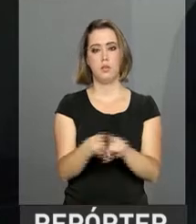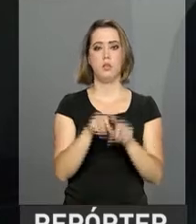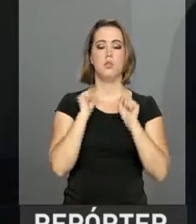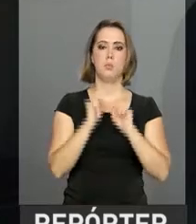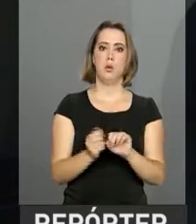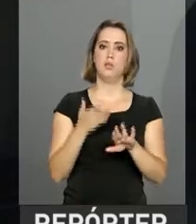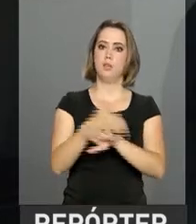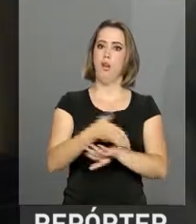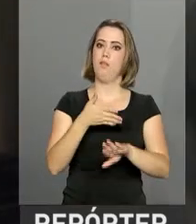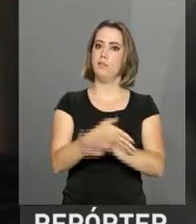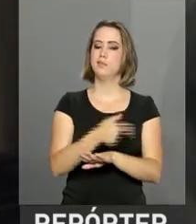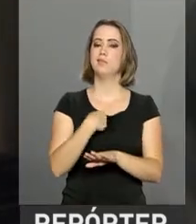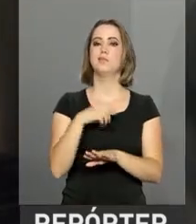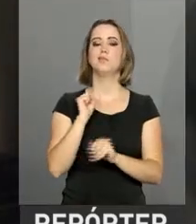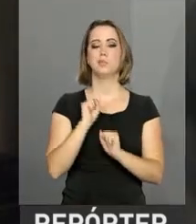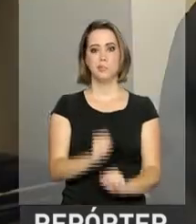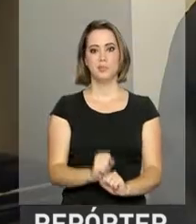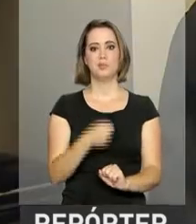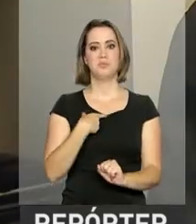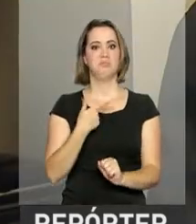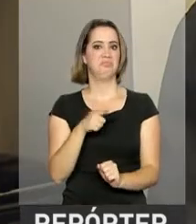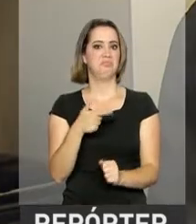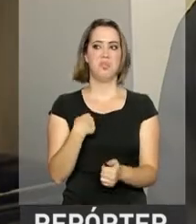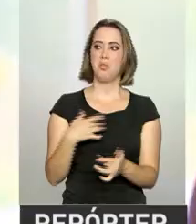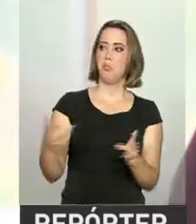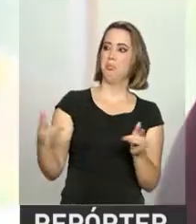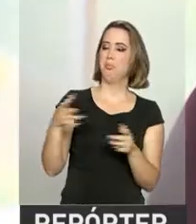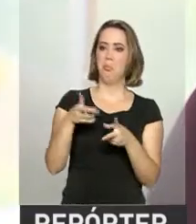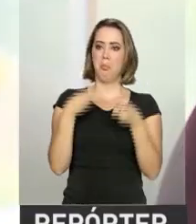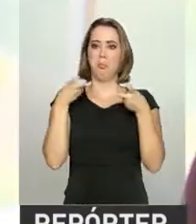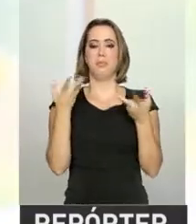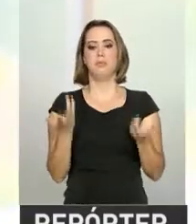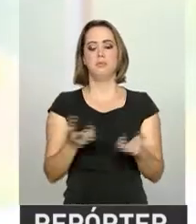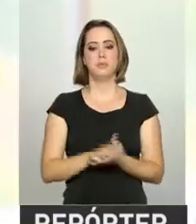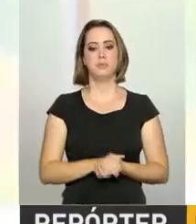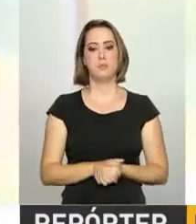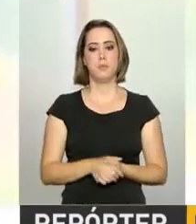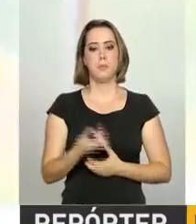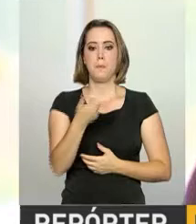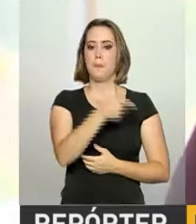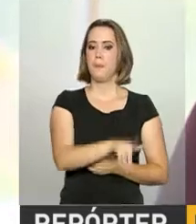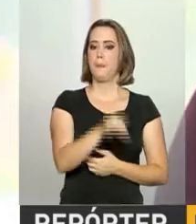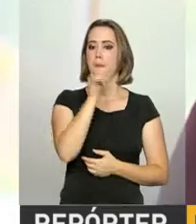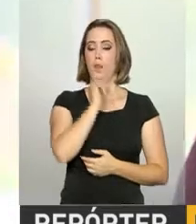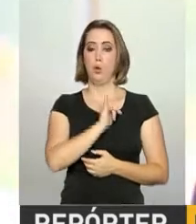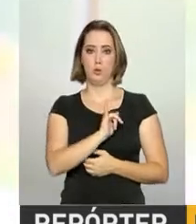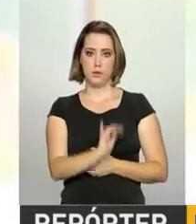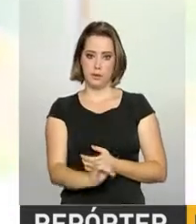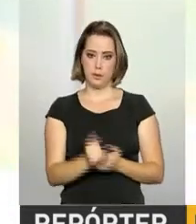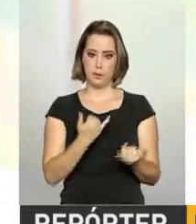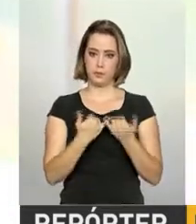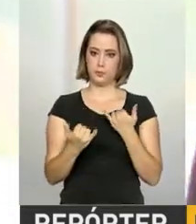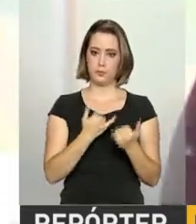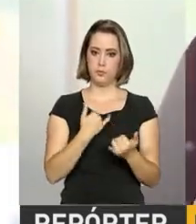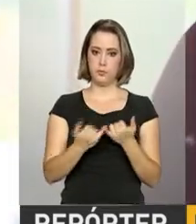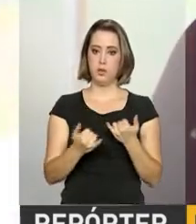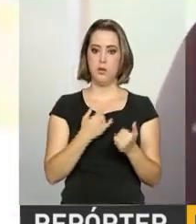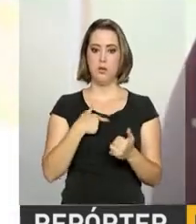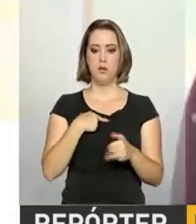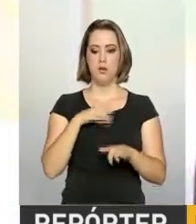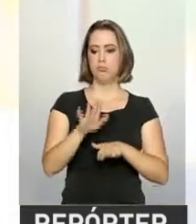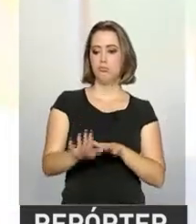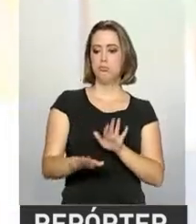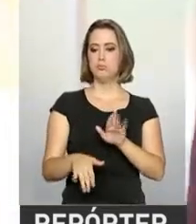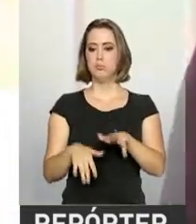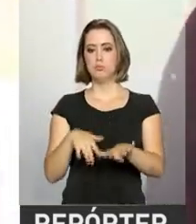fazendo parte dessa revolução sem nem ter notado. Esse é um outro exemplo prático. Enquanto caminho na esteira, o